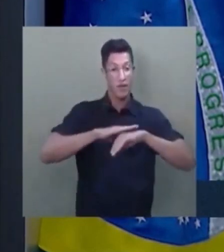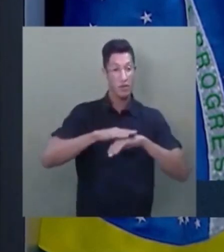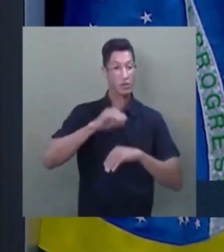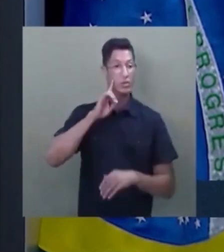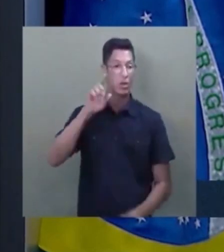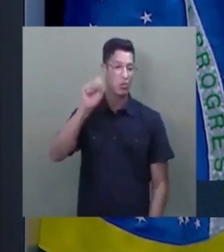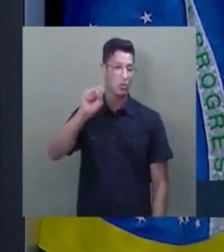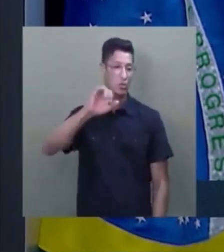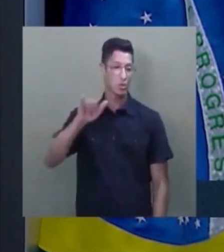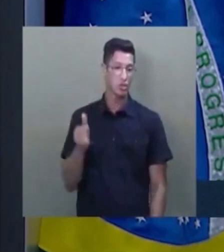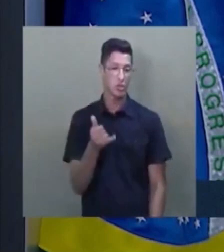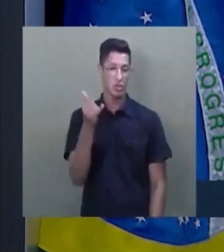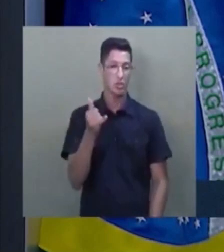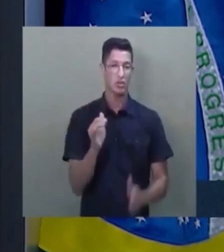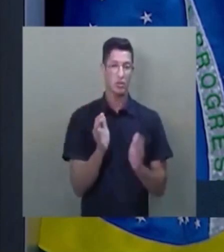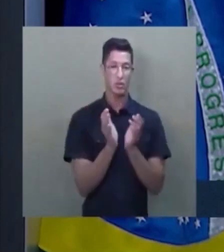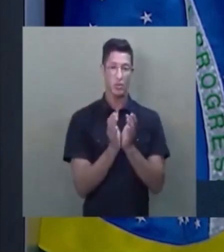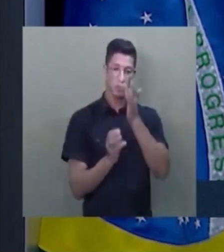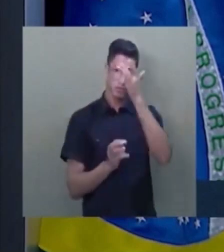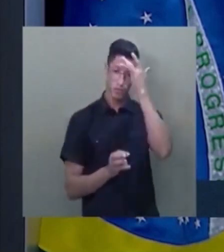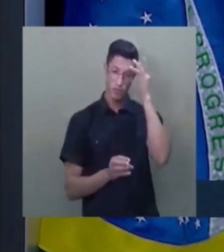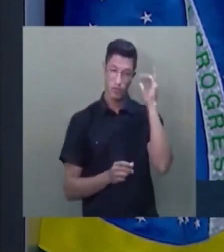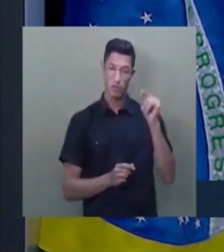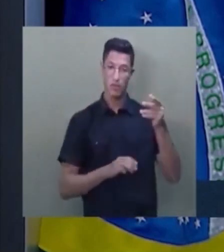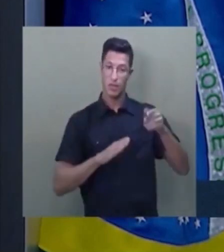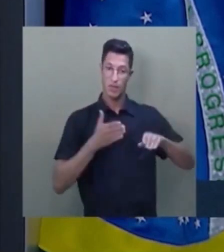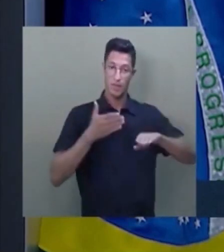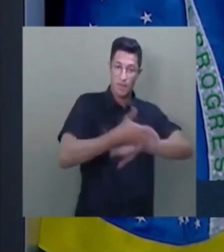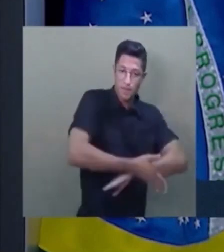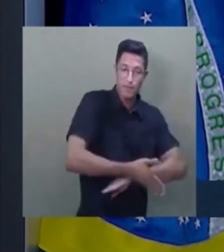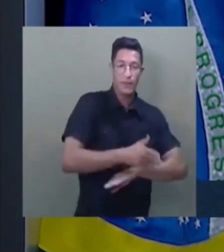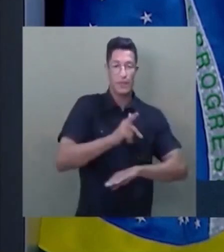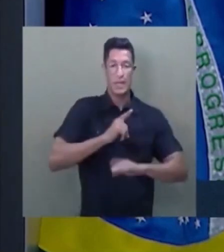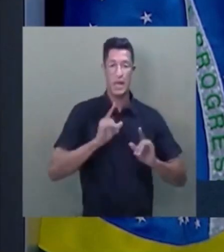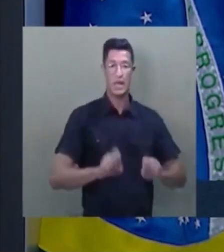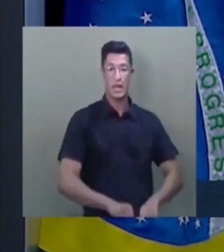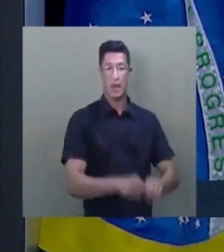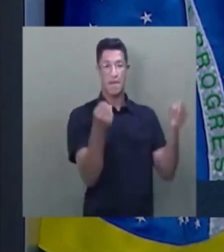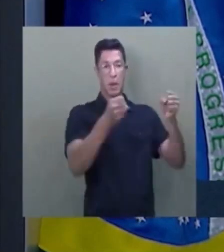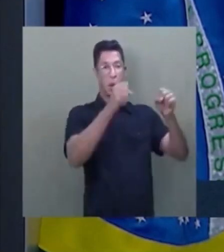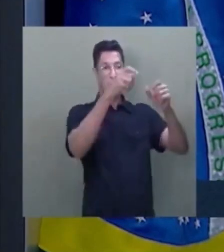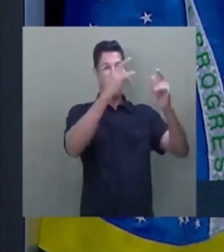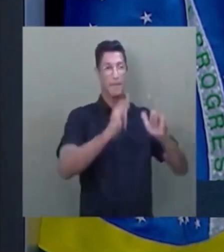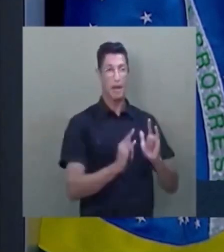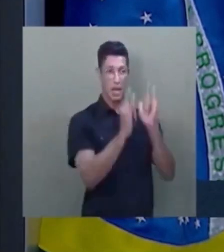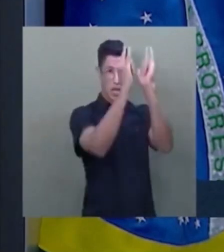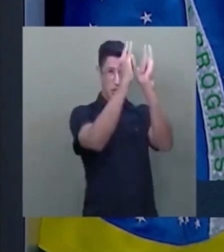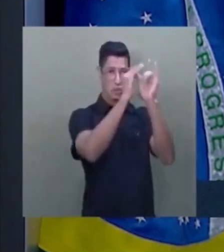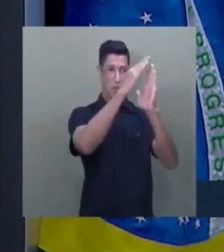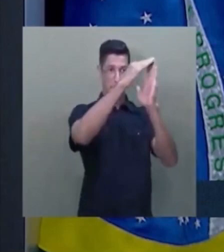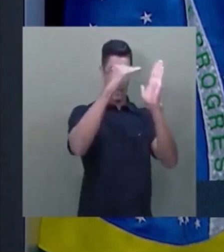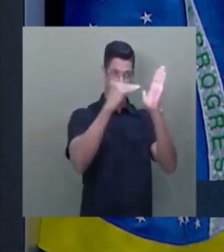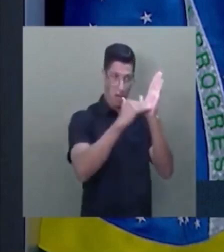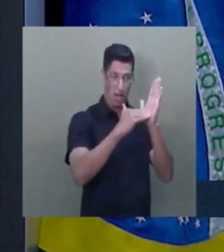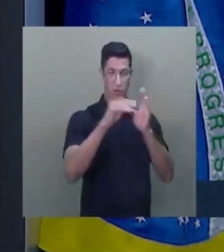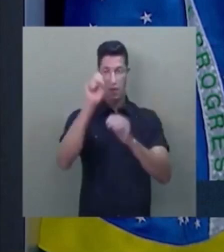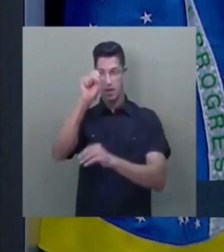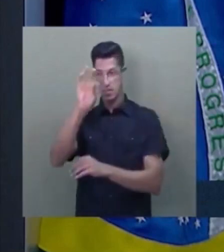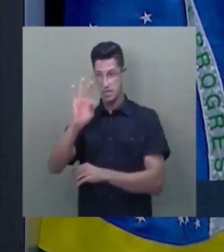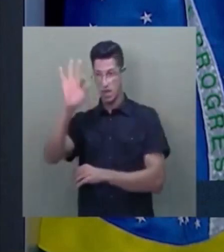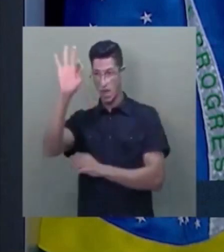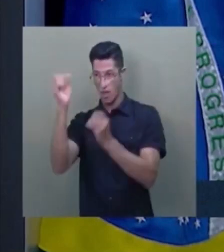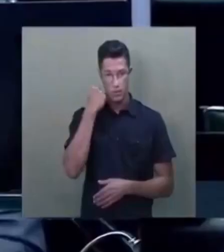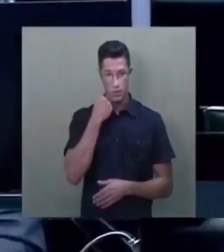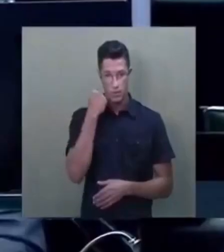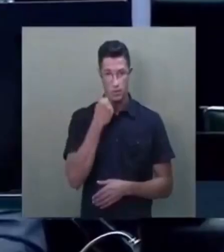2023 por grupo de pessoas que invadiu e depredou os prédios do Congresso Nacional, do Supremo Tribunal Federal e do